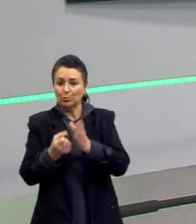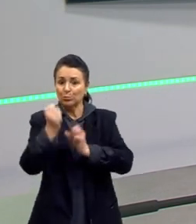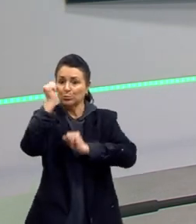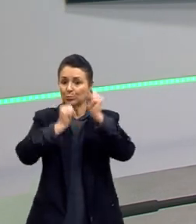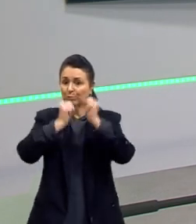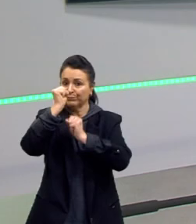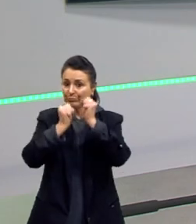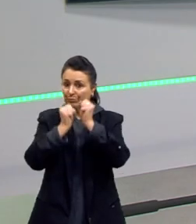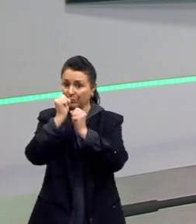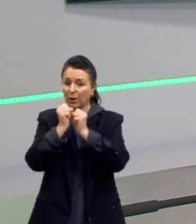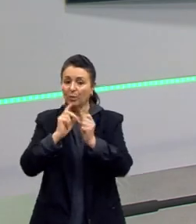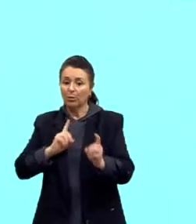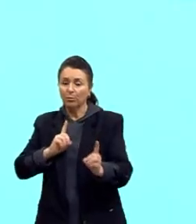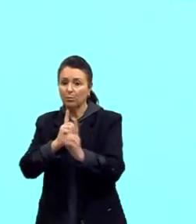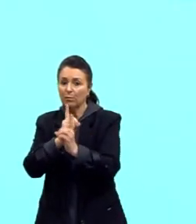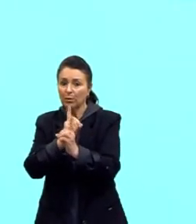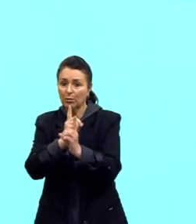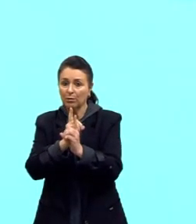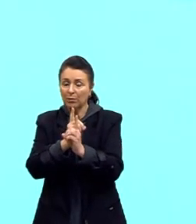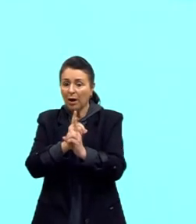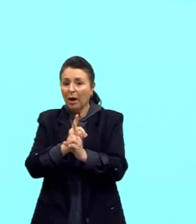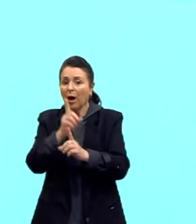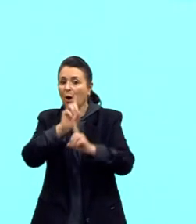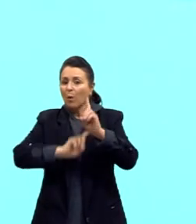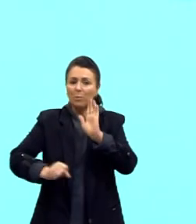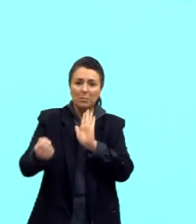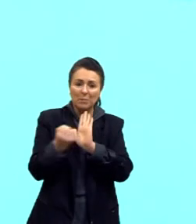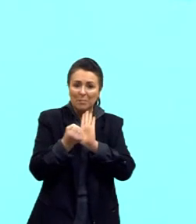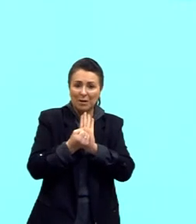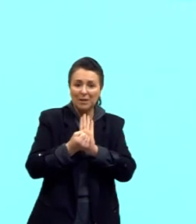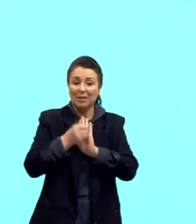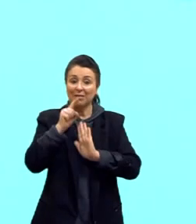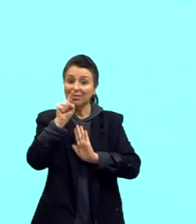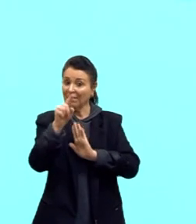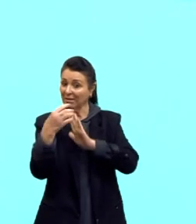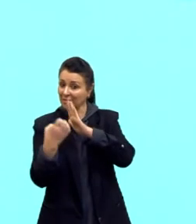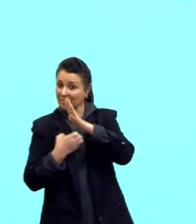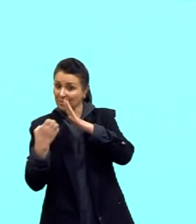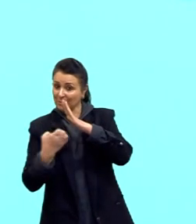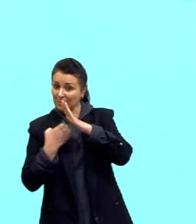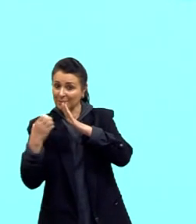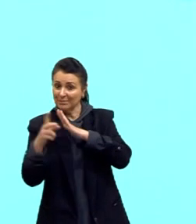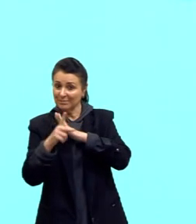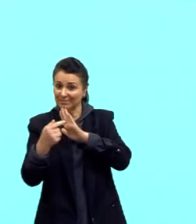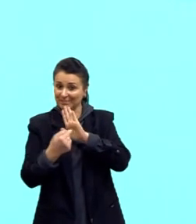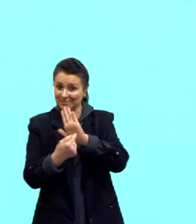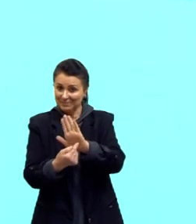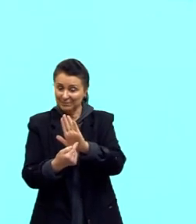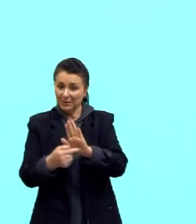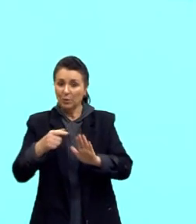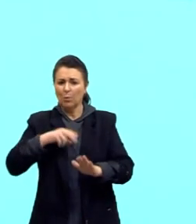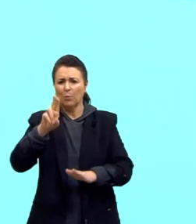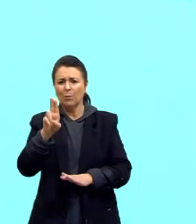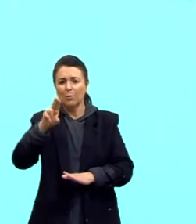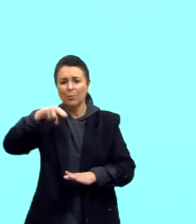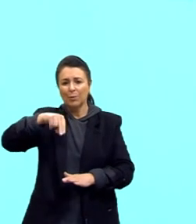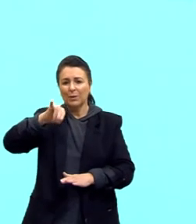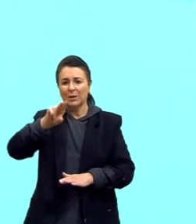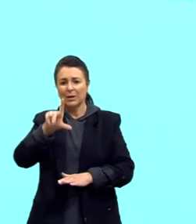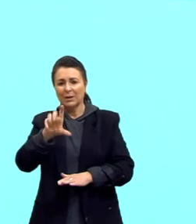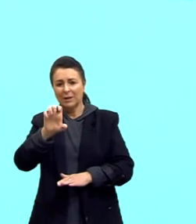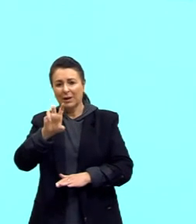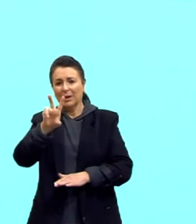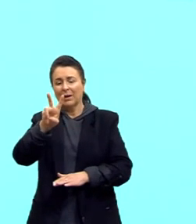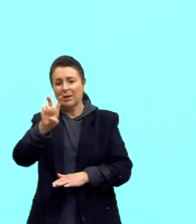que ela não queira tu vai cair numa dessas dessas empresas aqui a ou na Unilever ou na